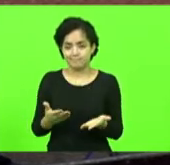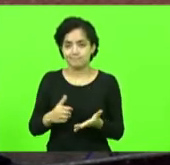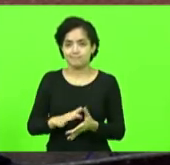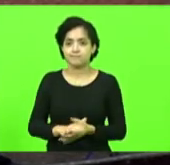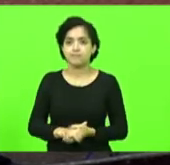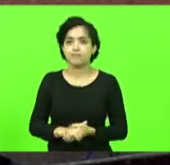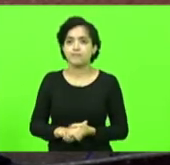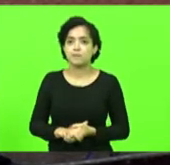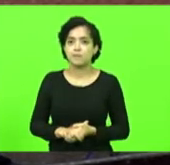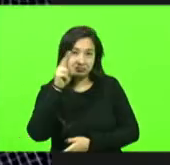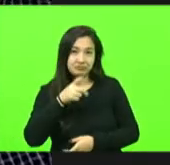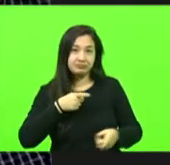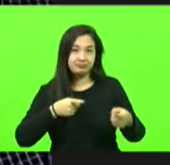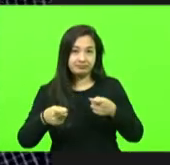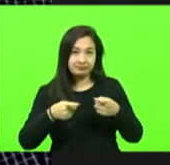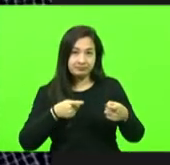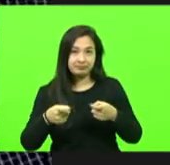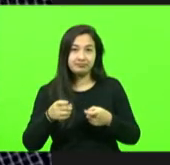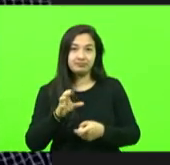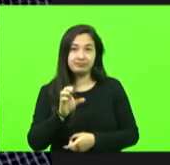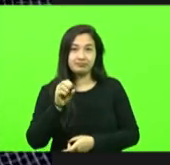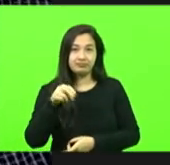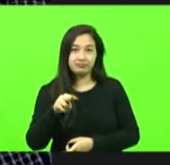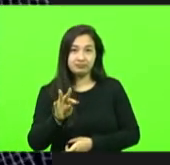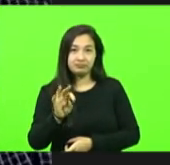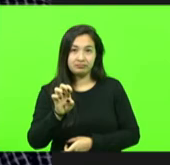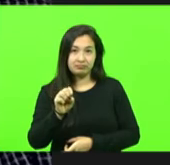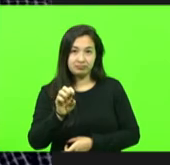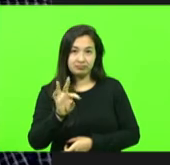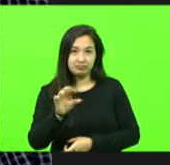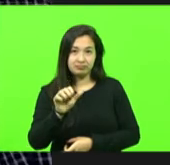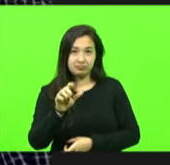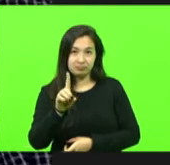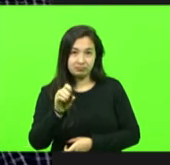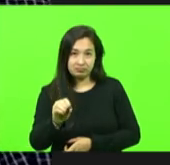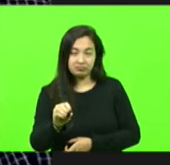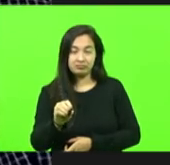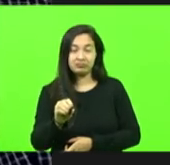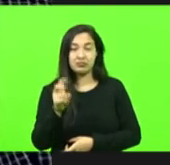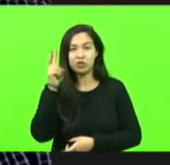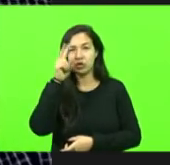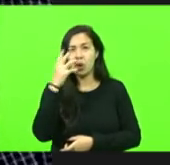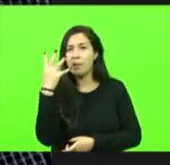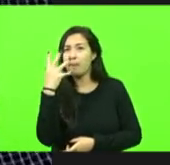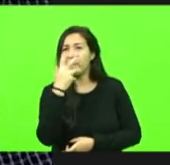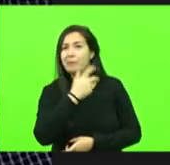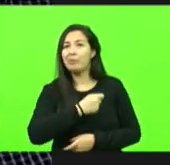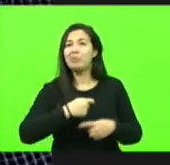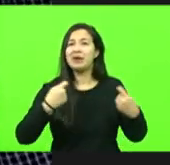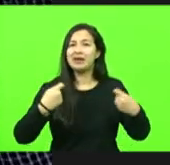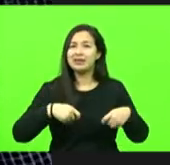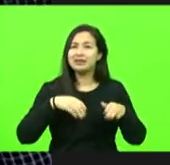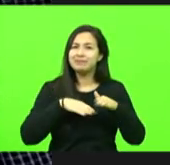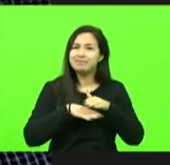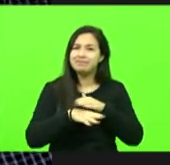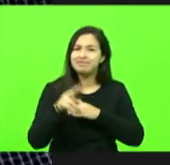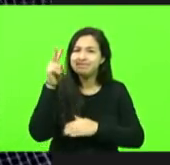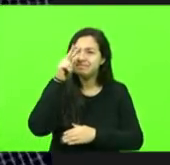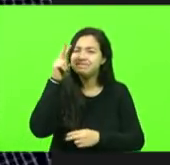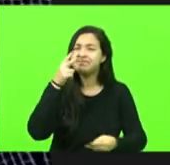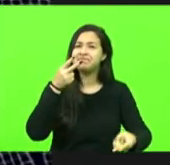catarinense. É uma história muito bonita e que precisa ser guardada e